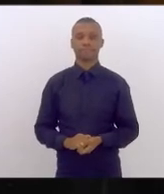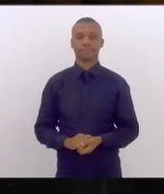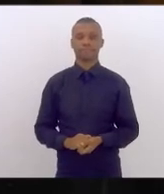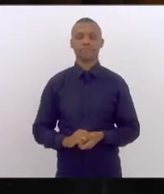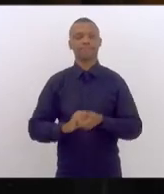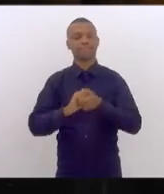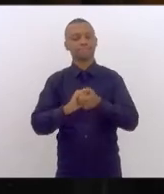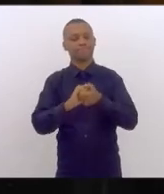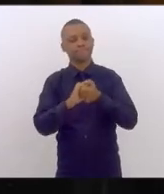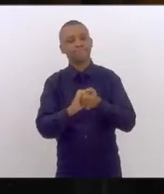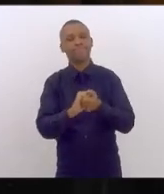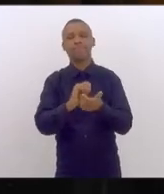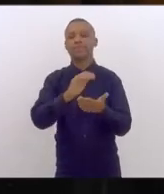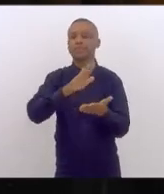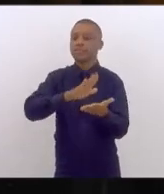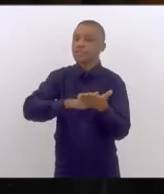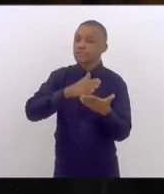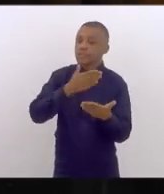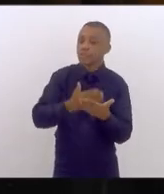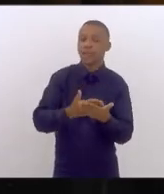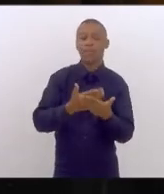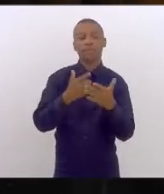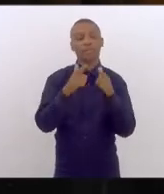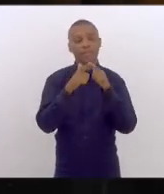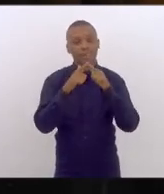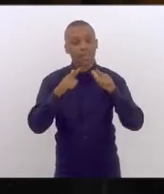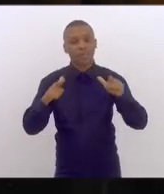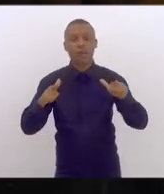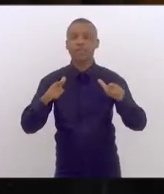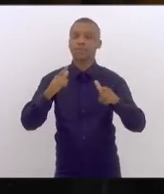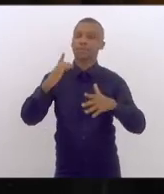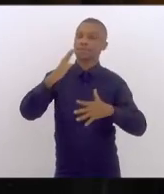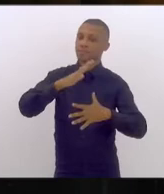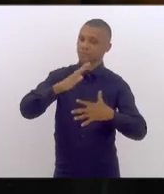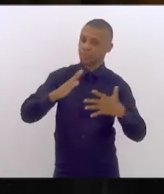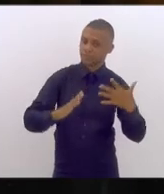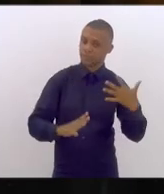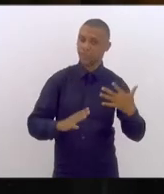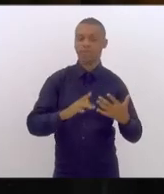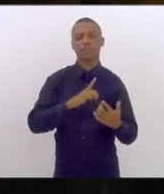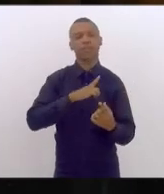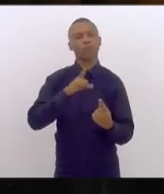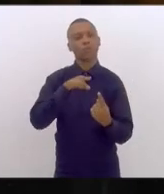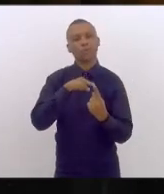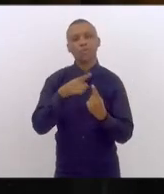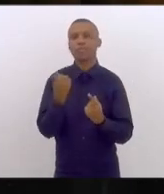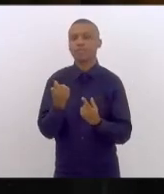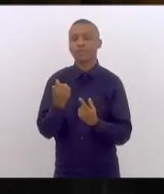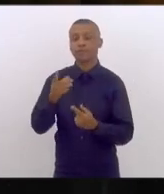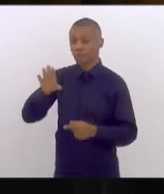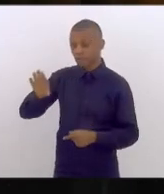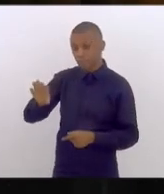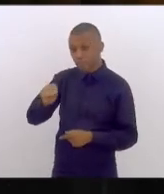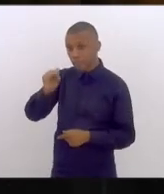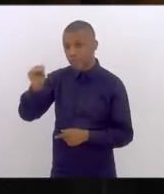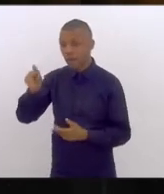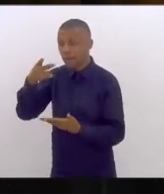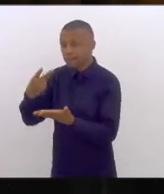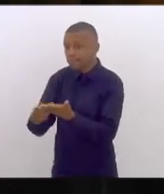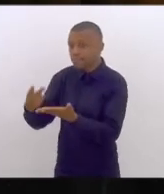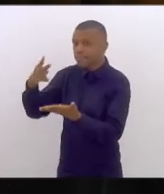senhor intérprete da linguagem de libras que leva a nossa voz